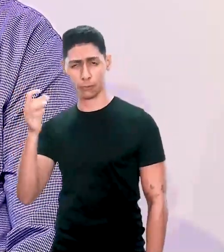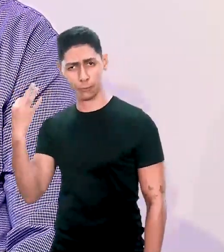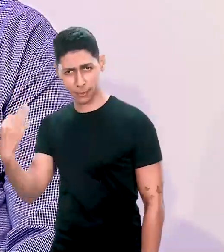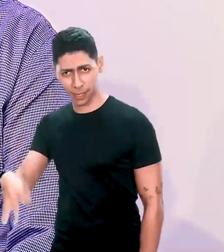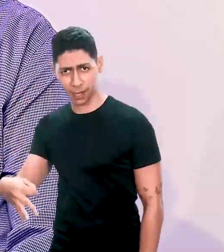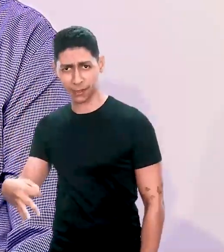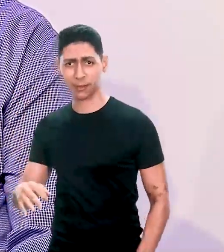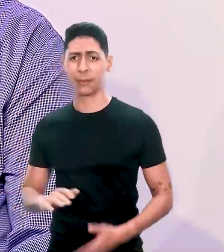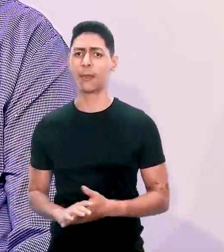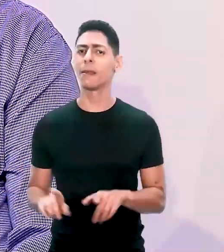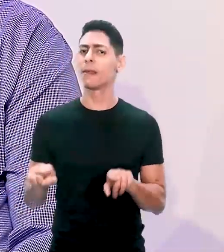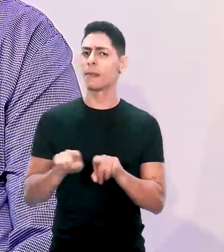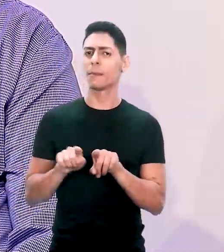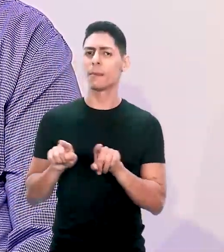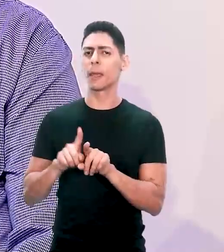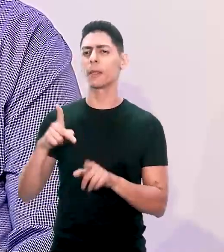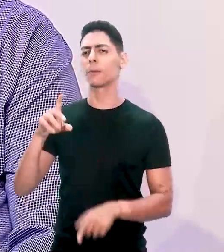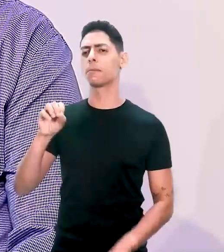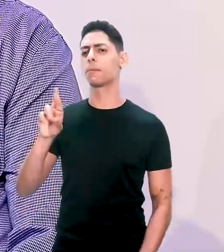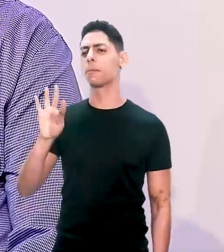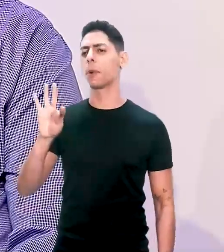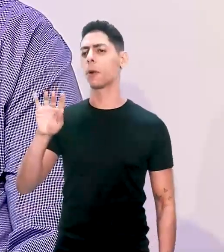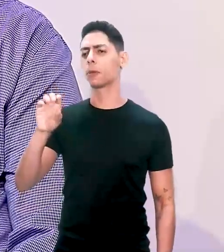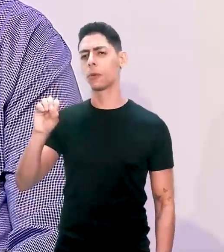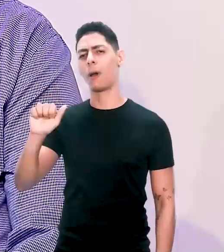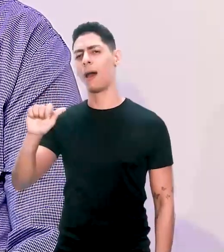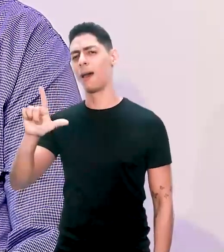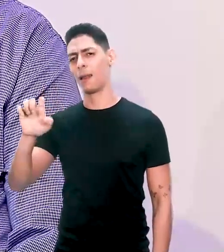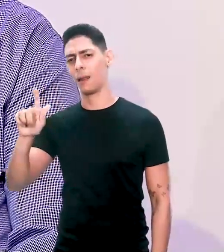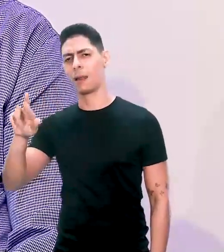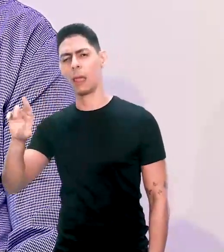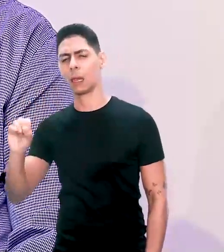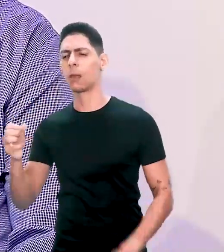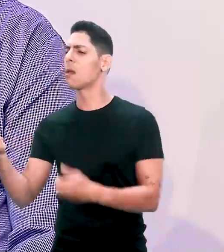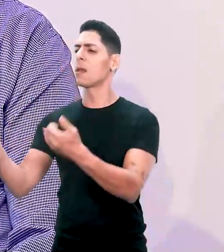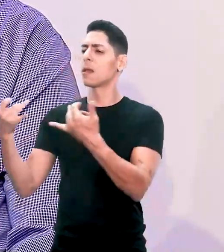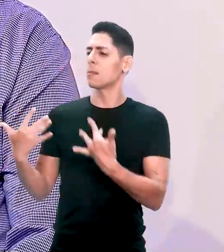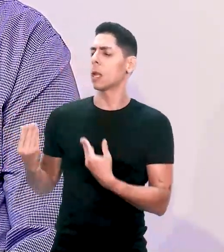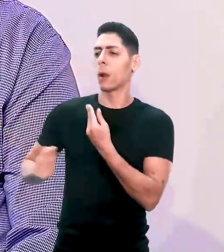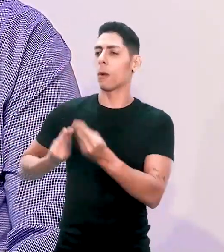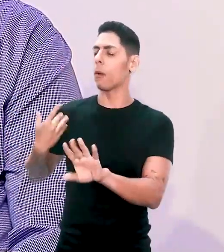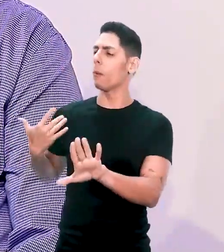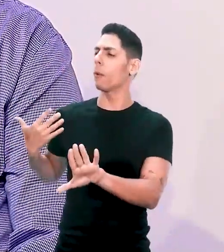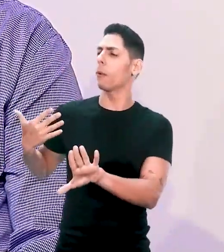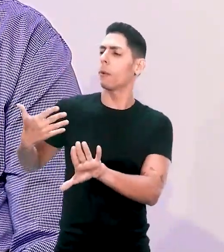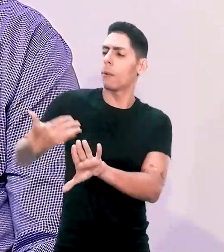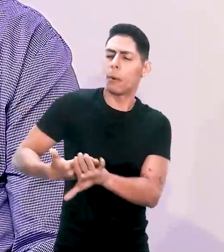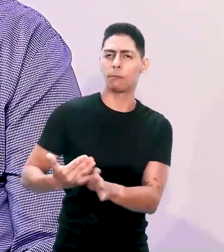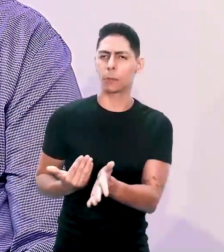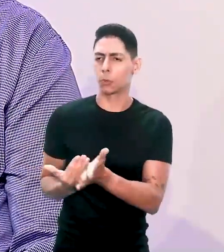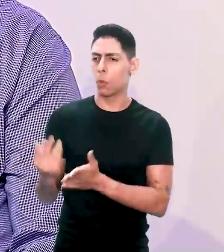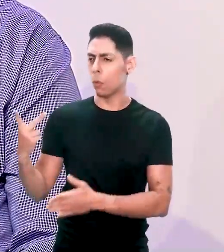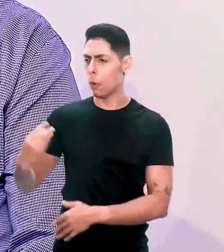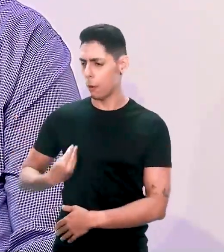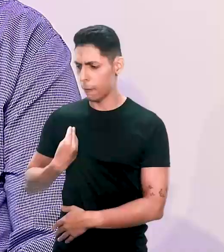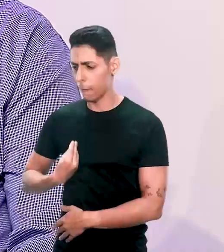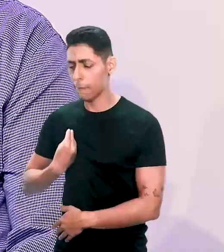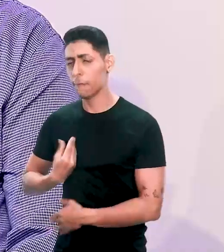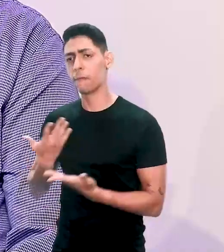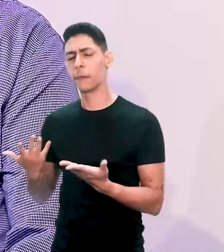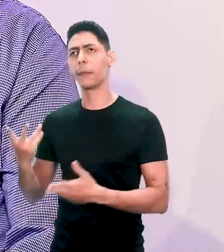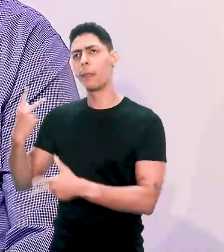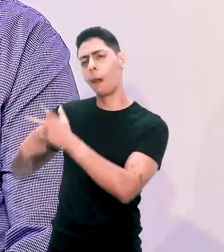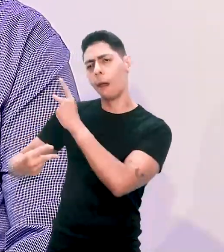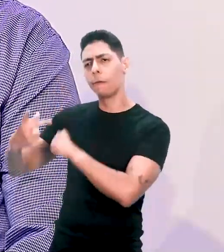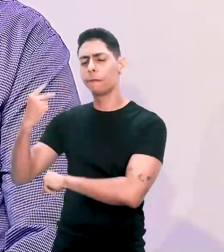é porto-alegrense. Petri, conta um pouquinho para nós do início da trajetória, como é que foi aí a sua